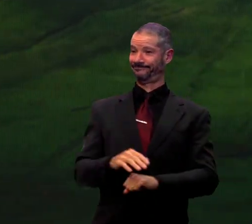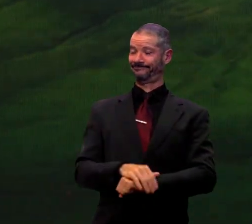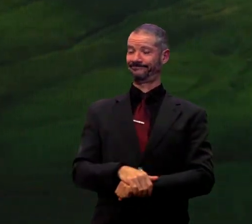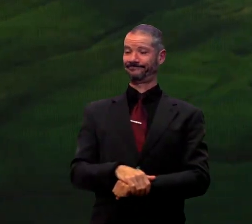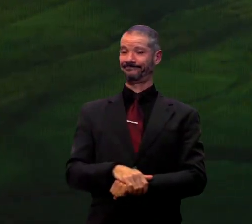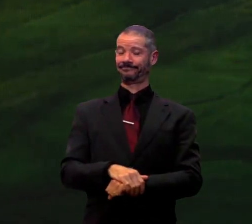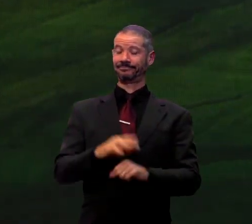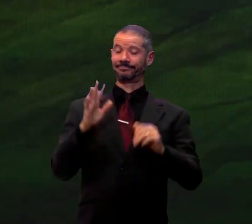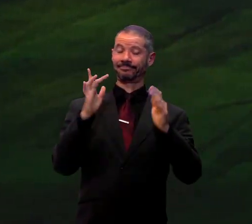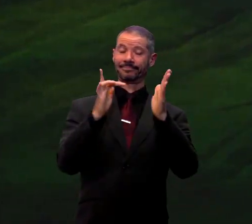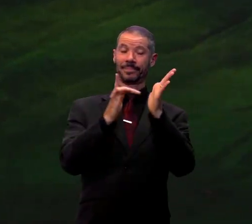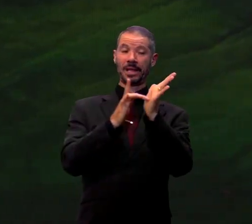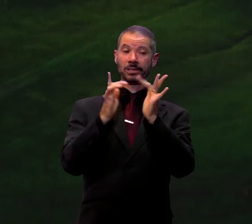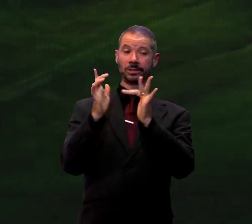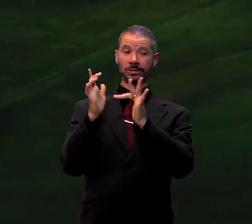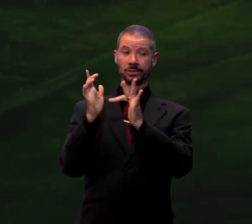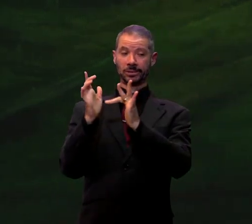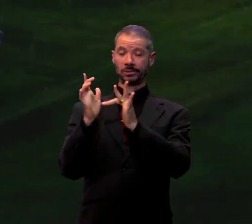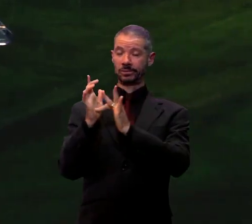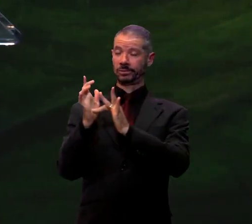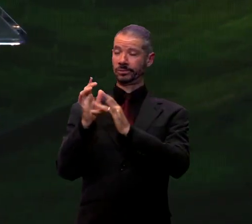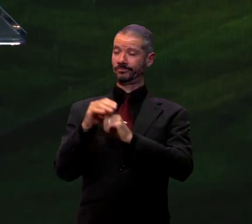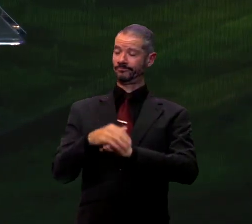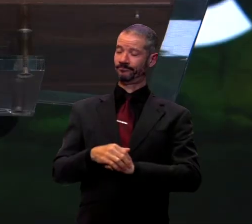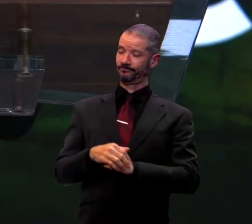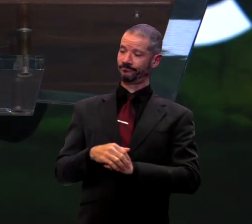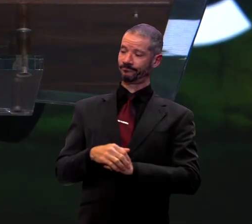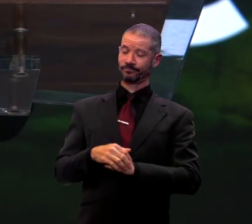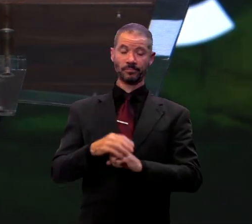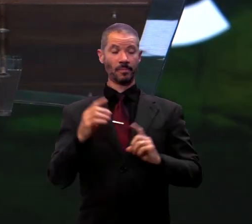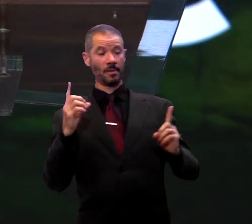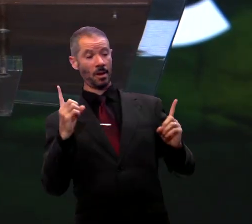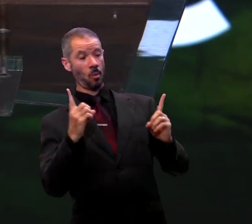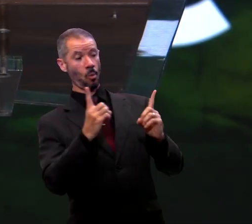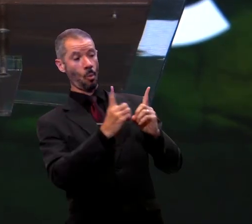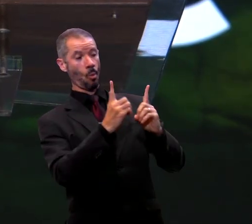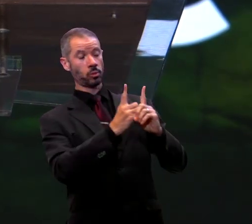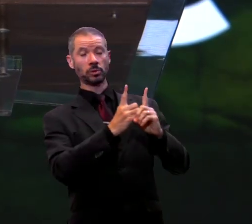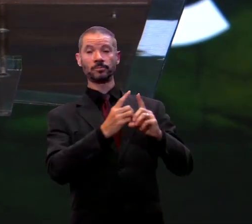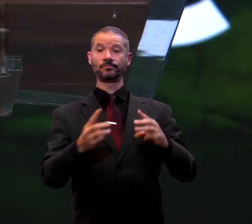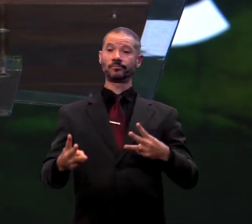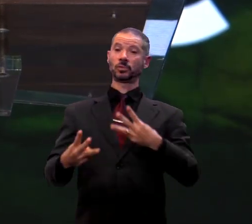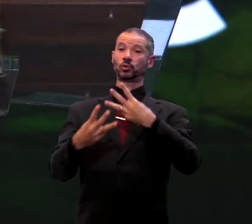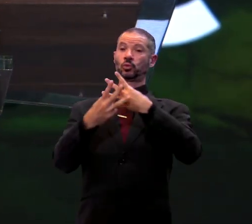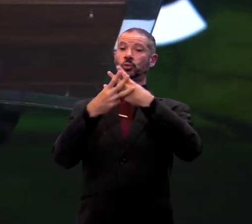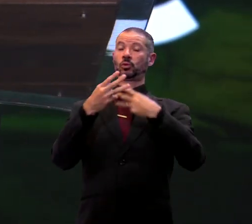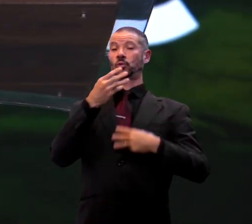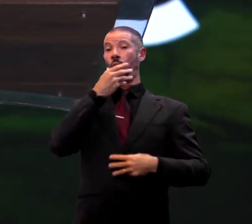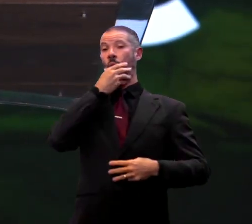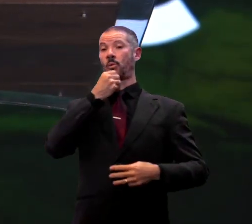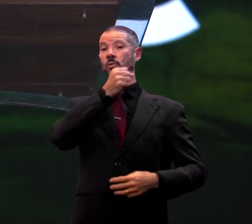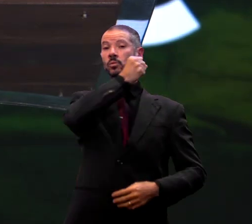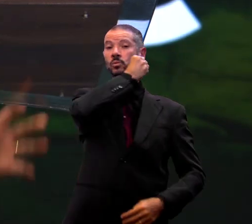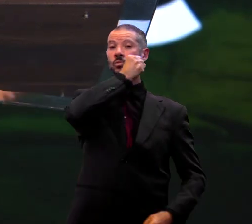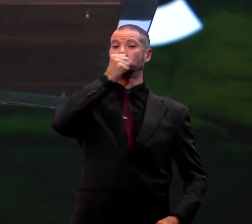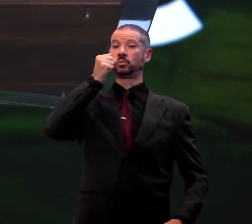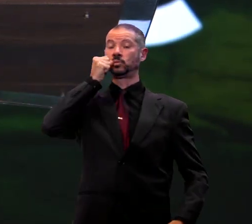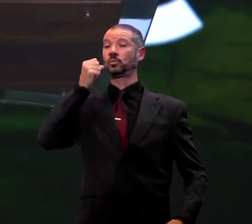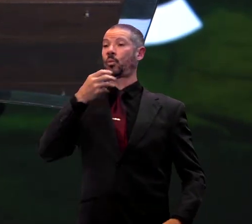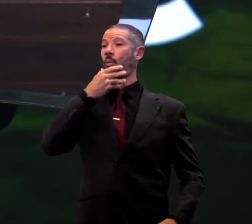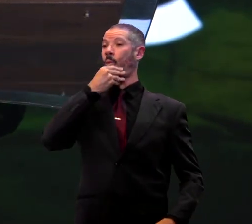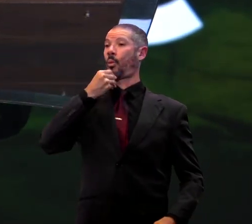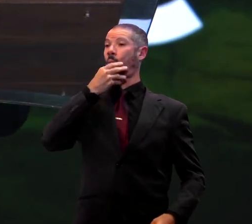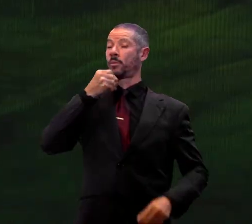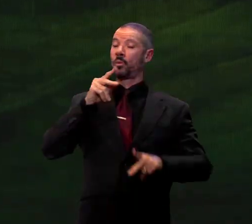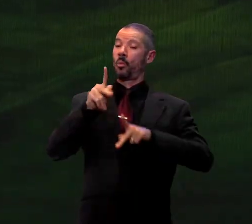E aí Jesus fala com esse doutor da lei, judeu, sobre um samaritano. Samaritano,